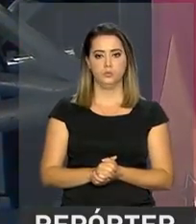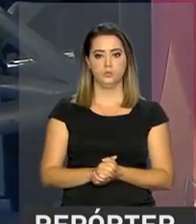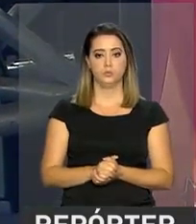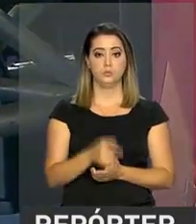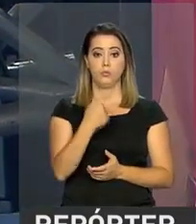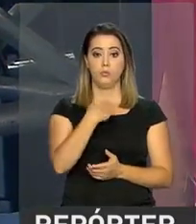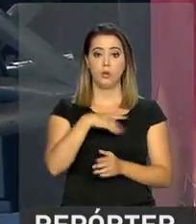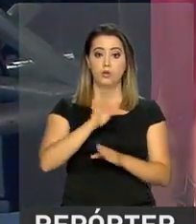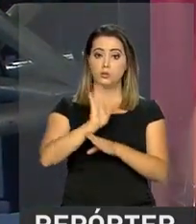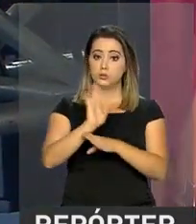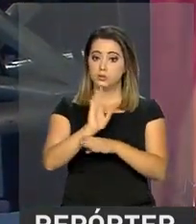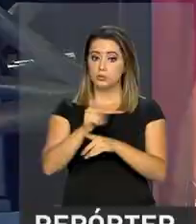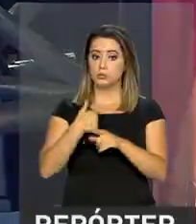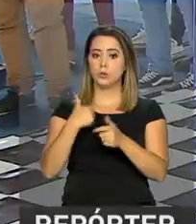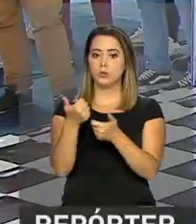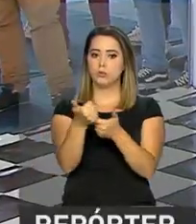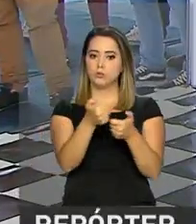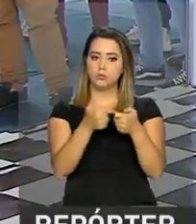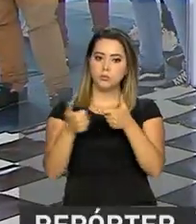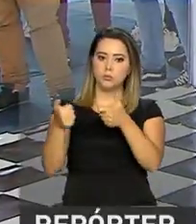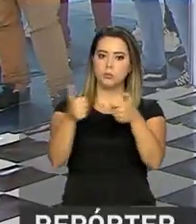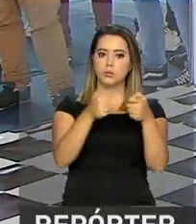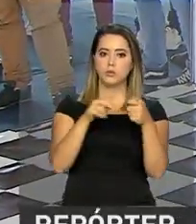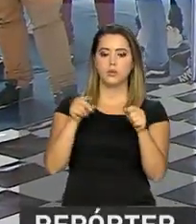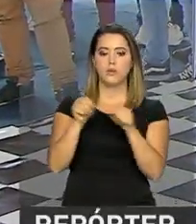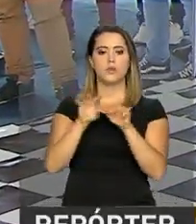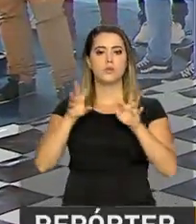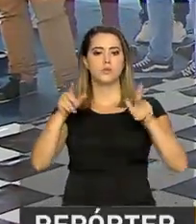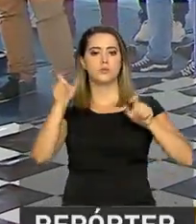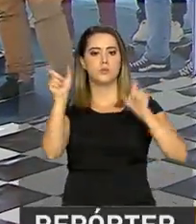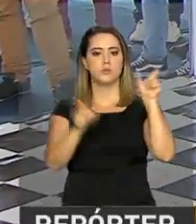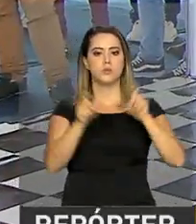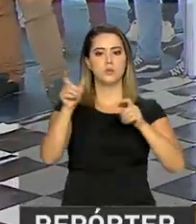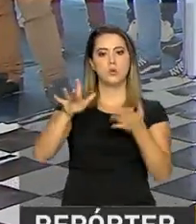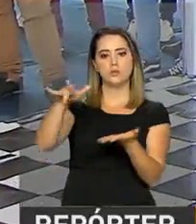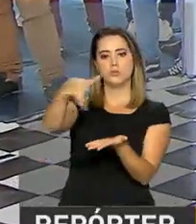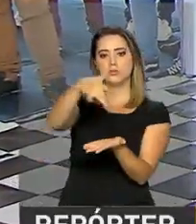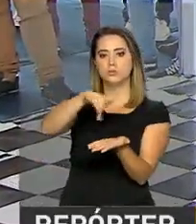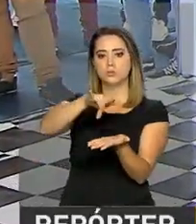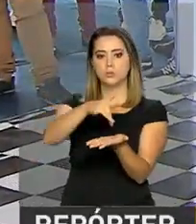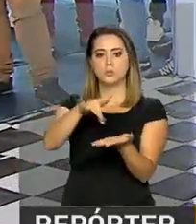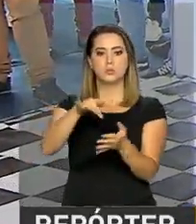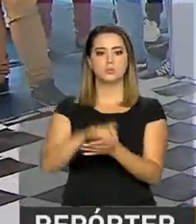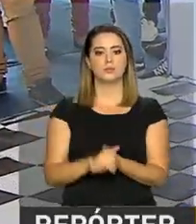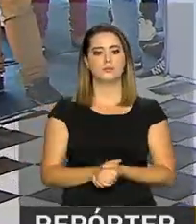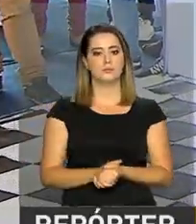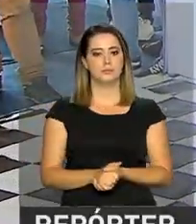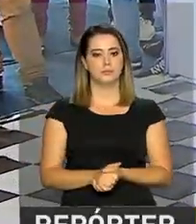seja na programação do jogo virtual que faz todo mundo dançar,